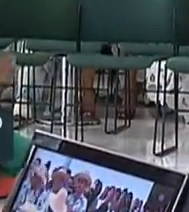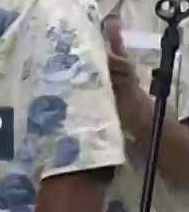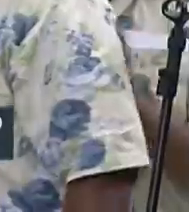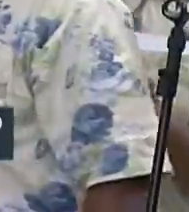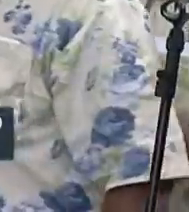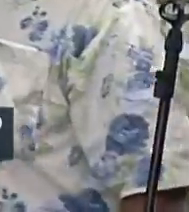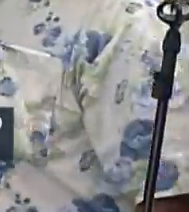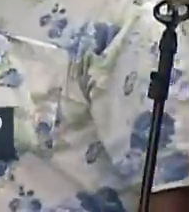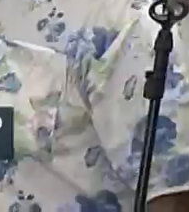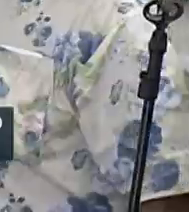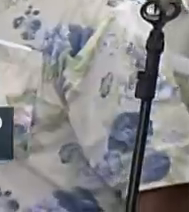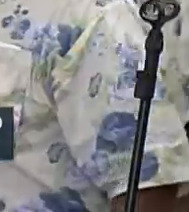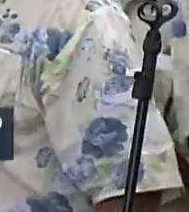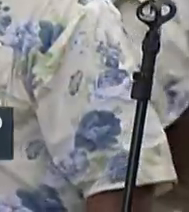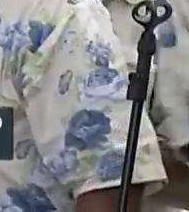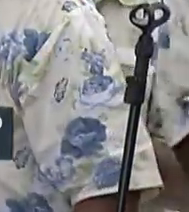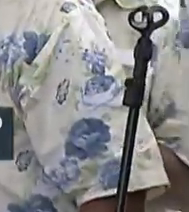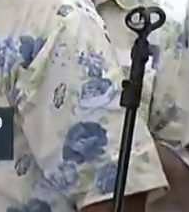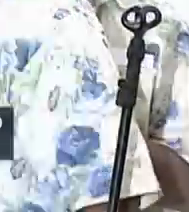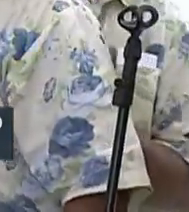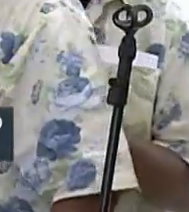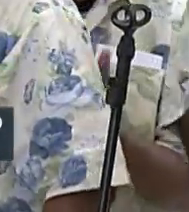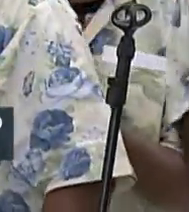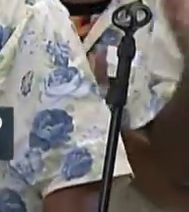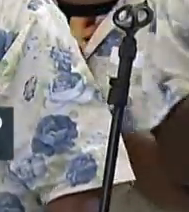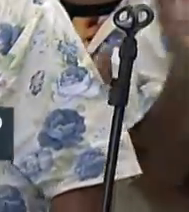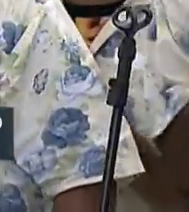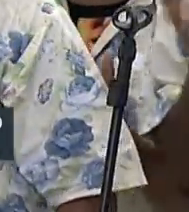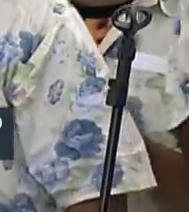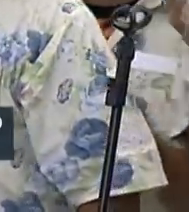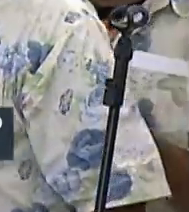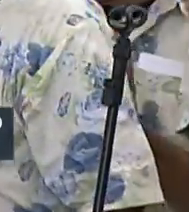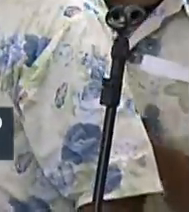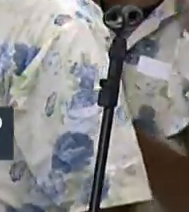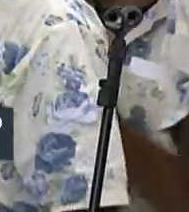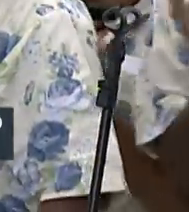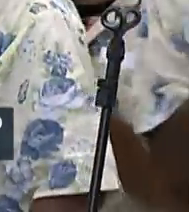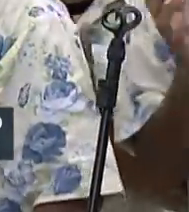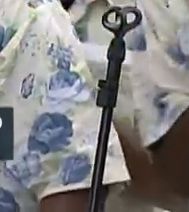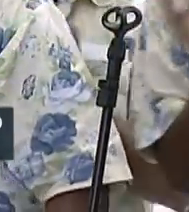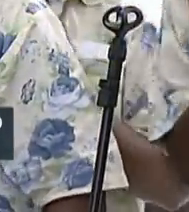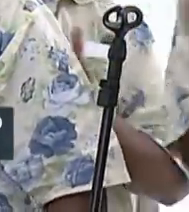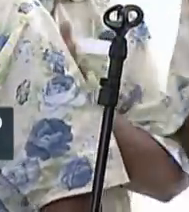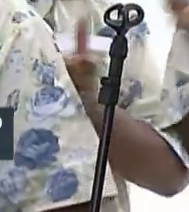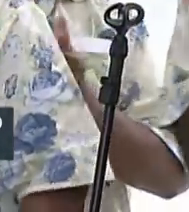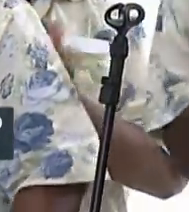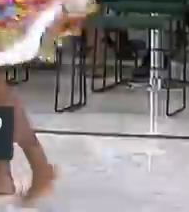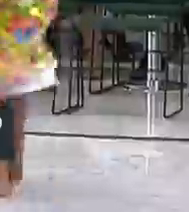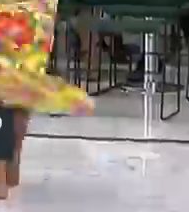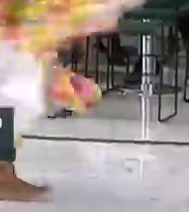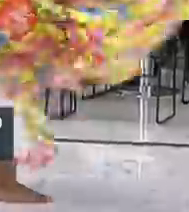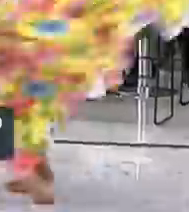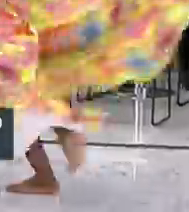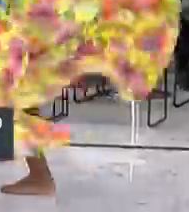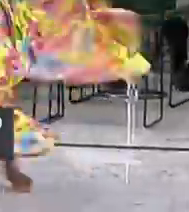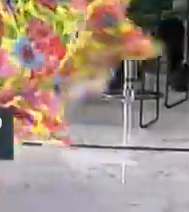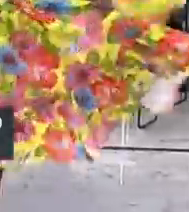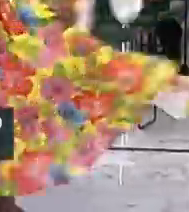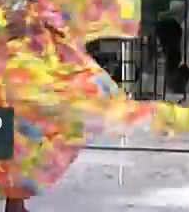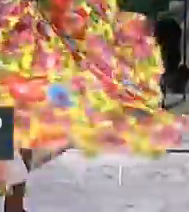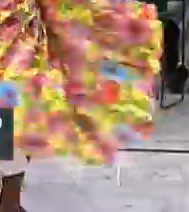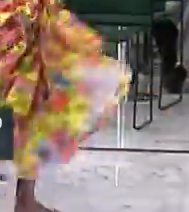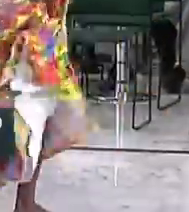eu tô chamando coreiras e correiros a brinca tambor comigo PR meu santo Padro eu t